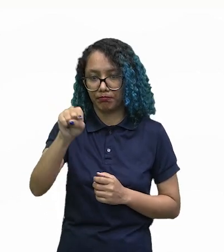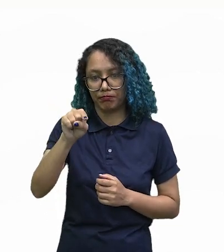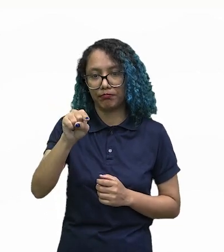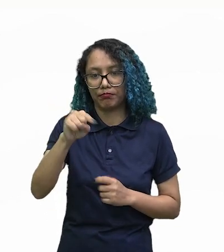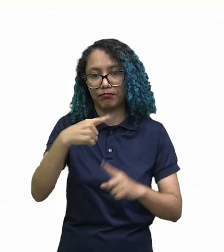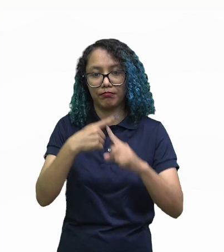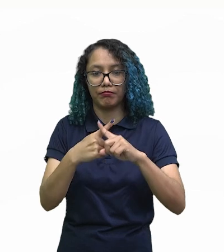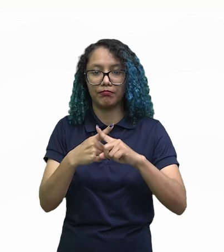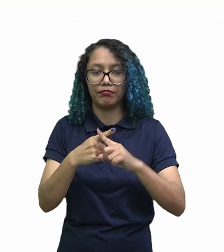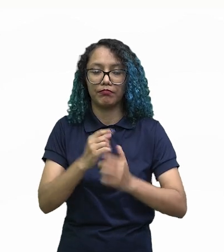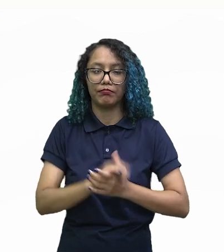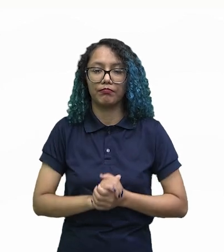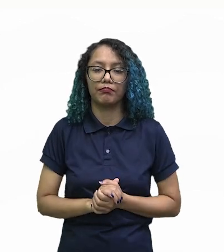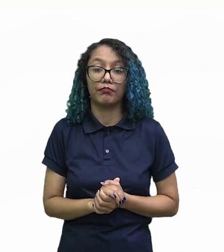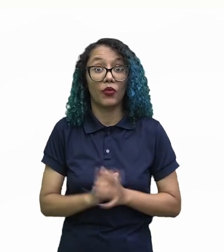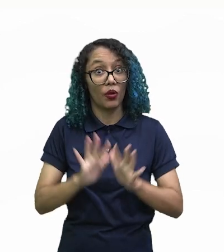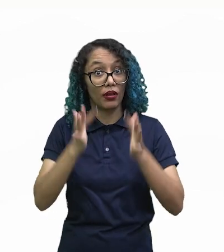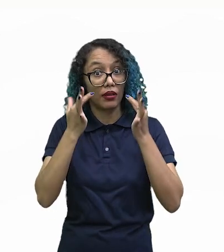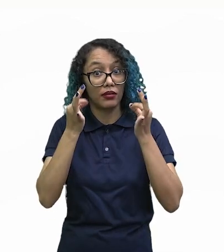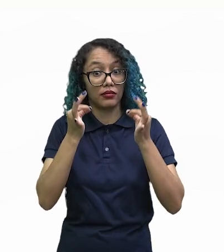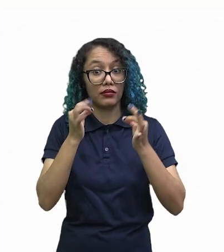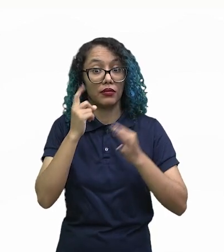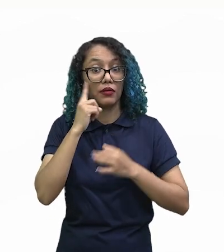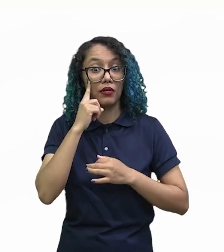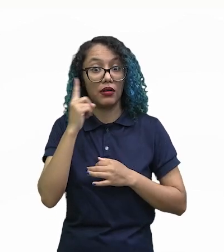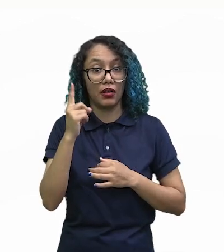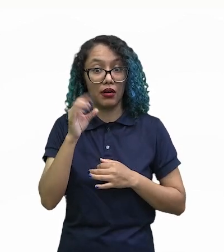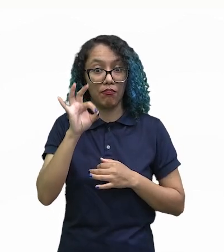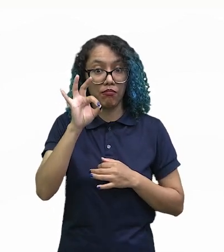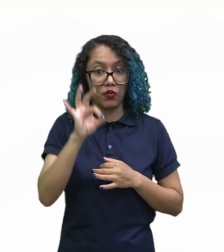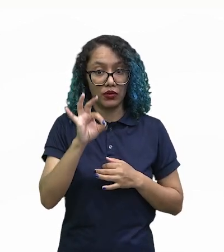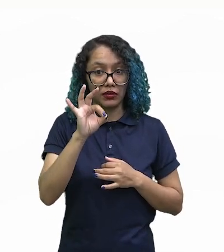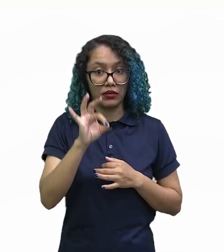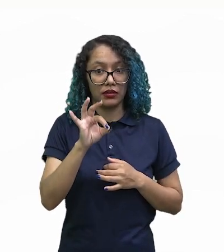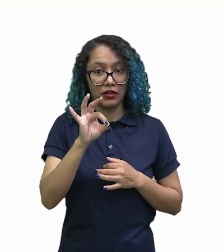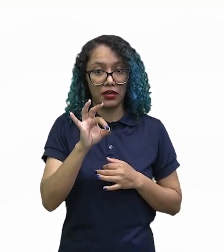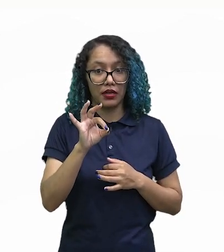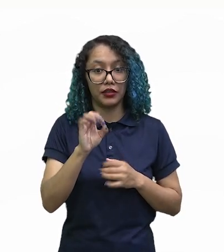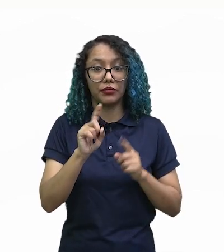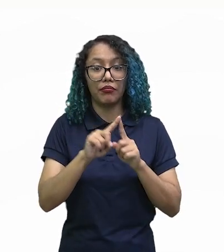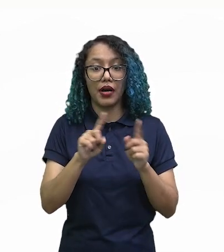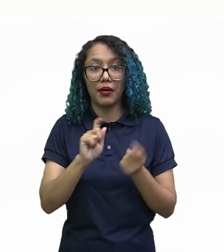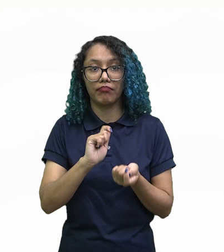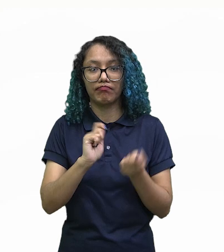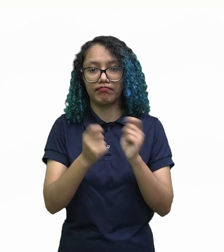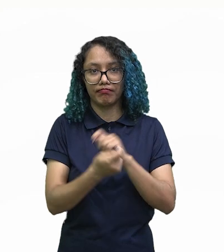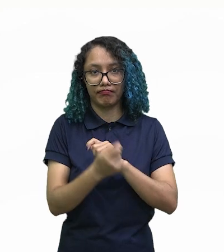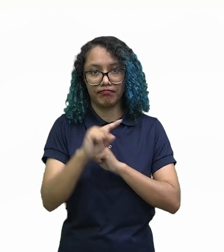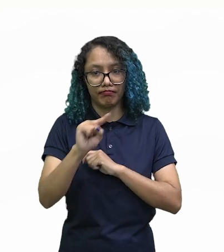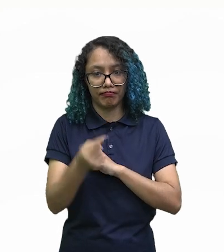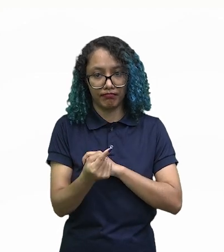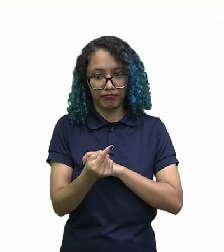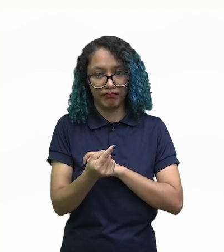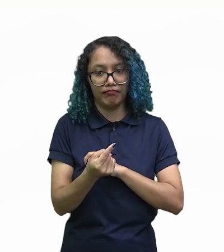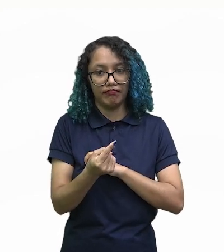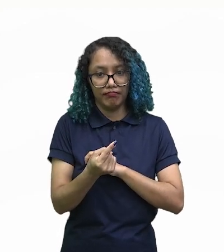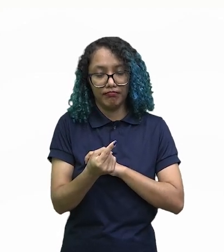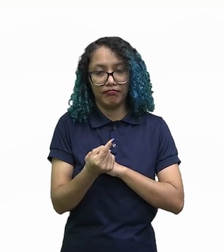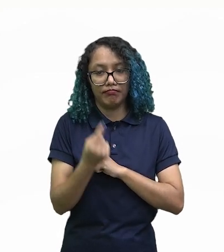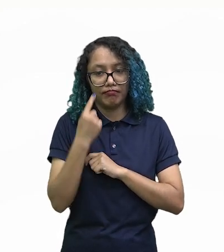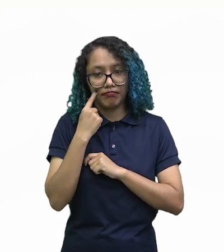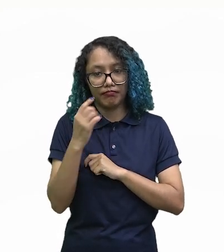multiplicado por, preste atenção, que aqui tem porcentagem, mas para cá tem que vir número decimal,